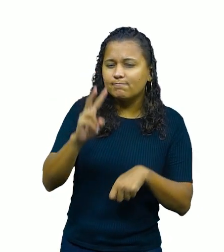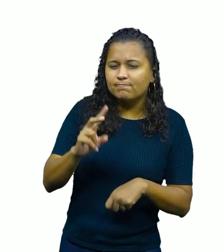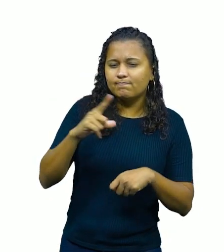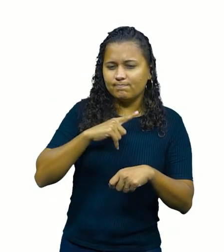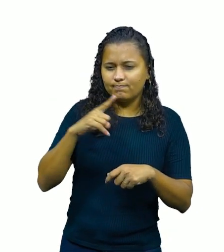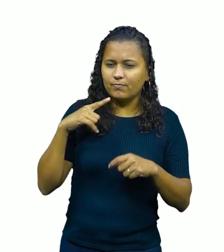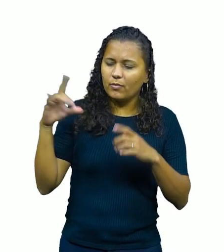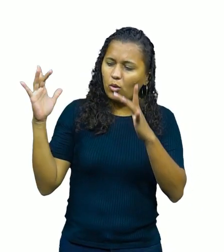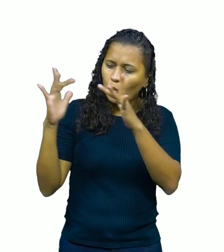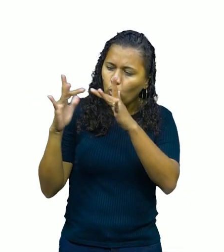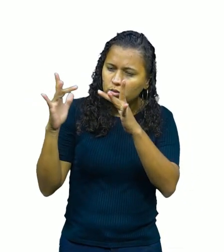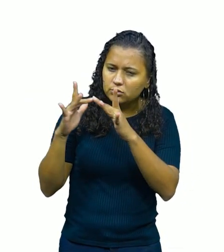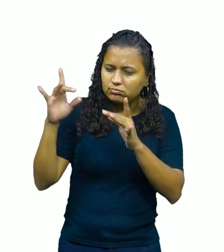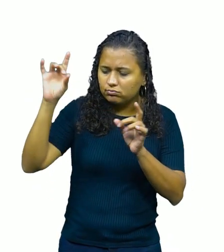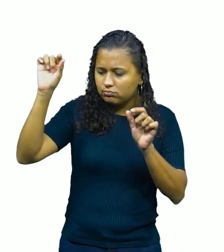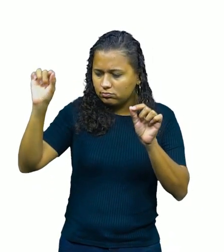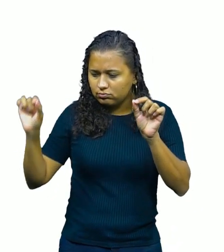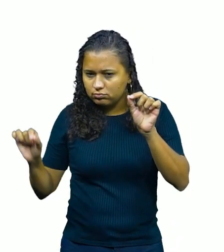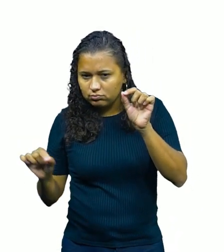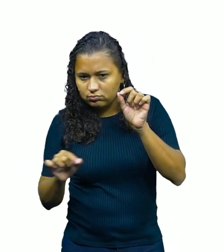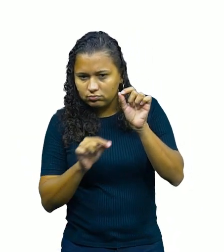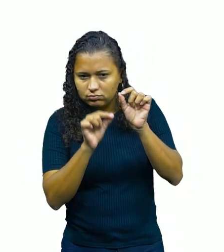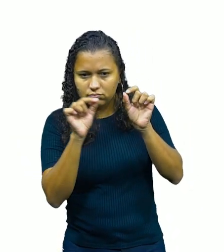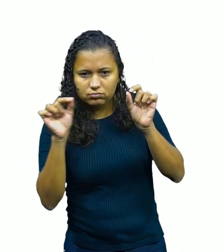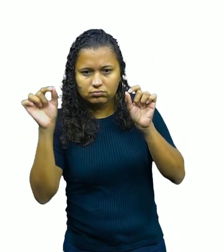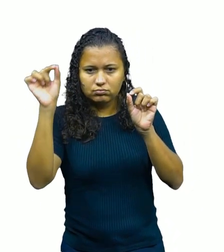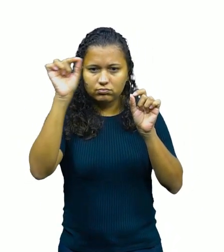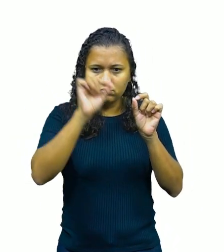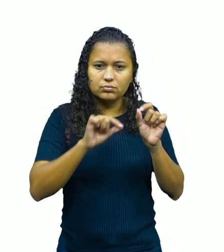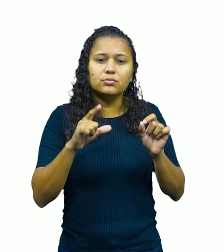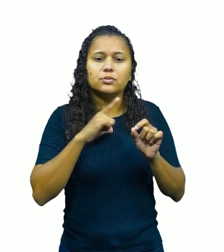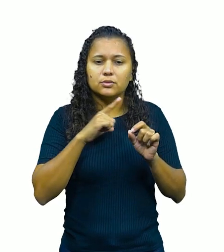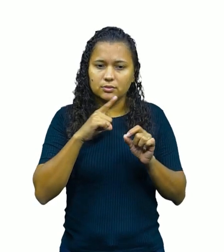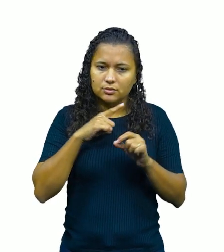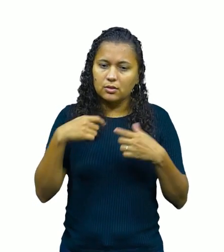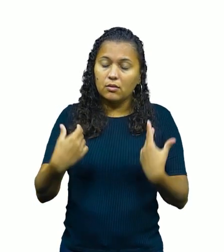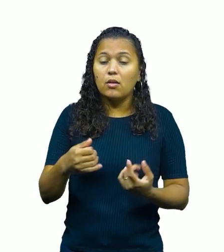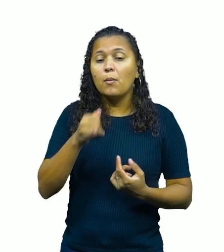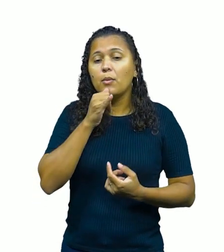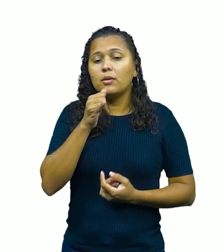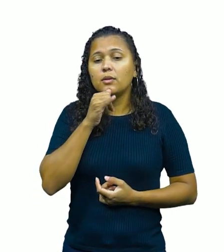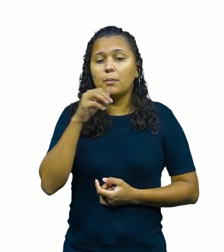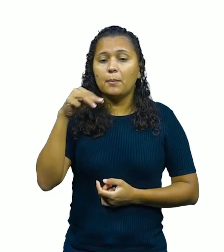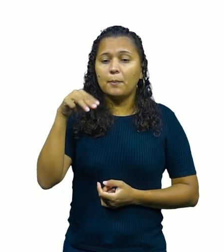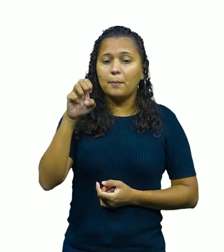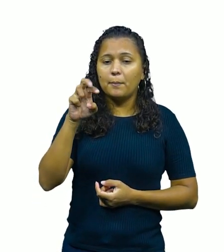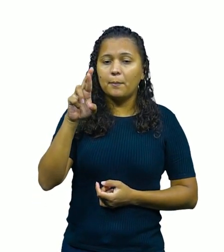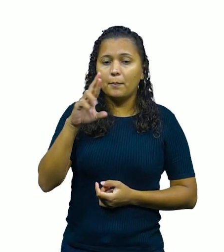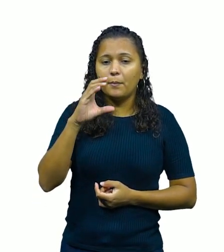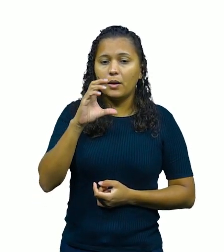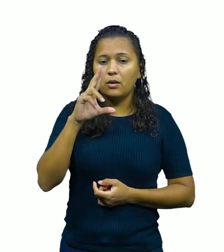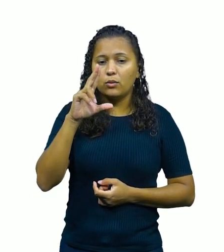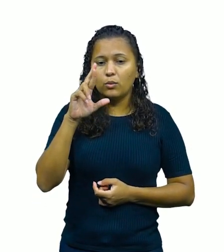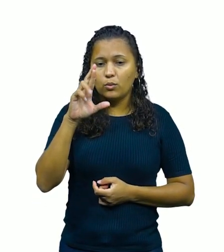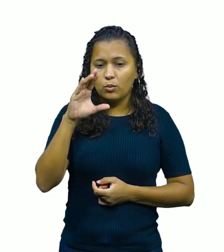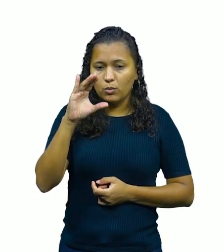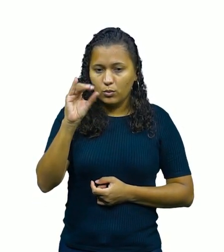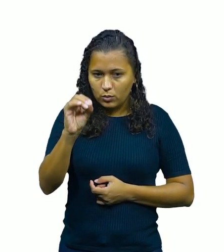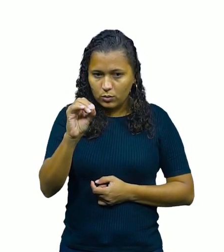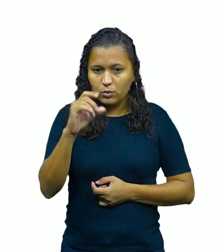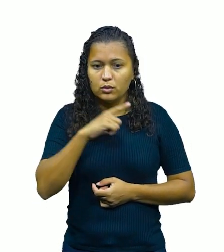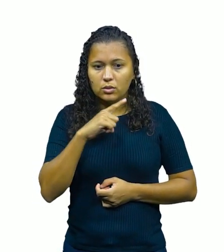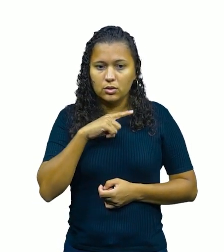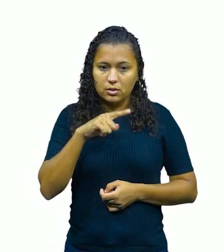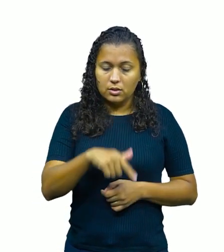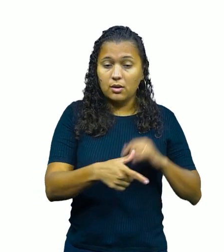Você tem toda a conexão para que esse líquido possa chegar lá, né? Então o mercúrio ele fica ali depositado no reservatório, isso antes